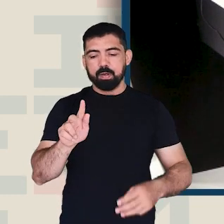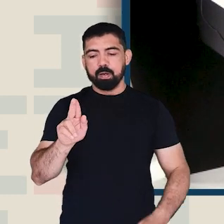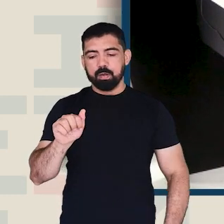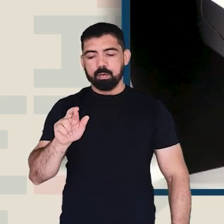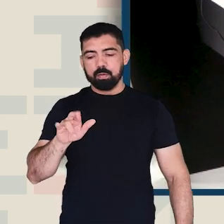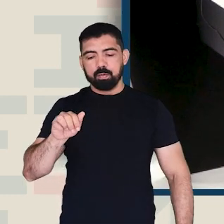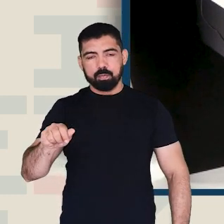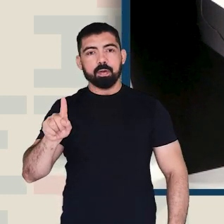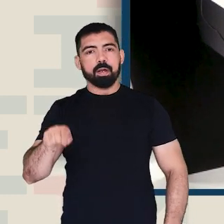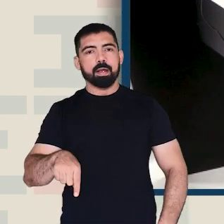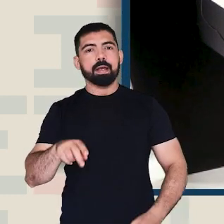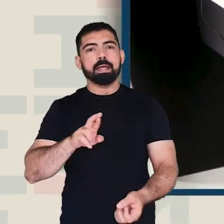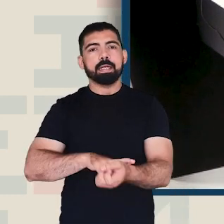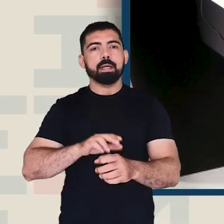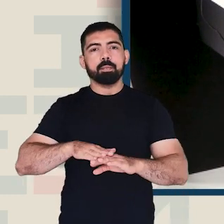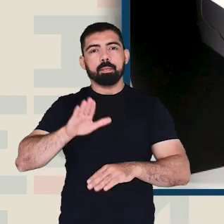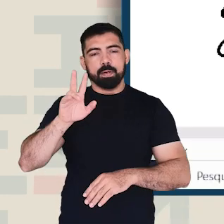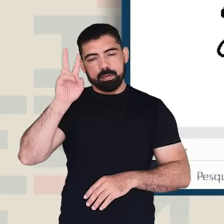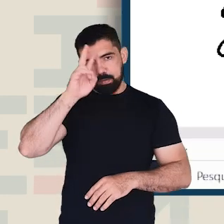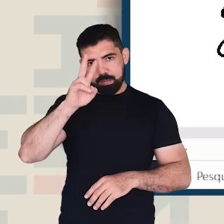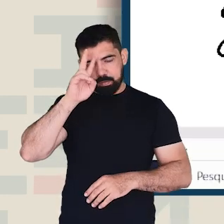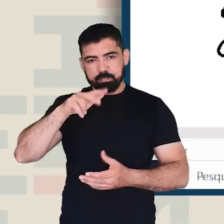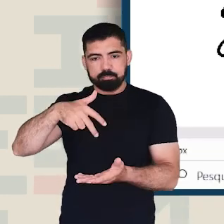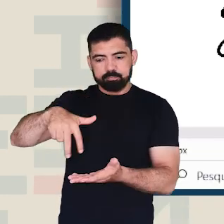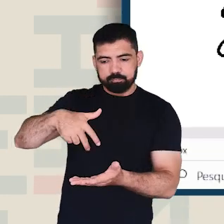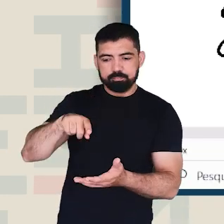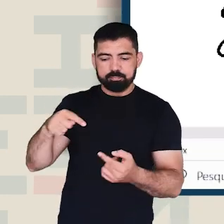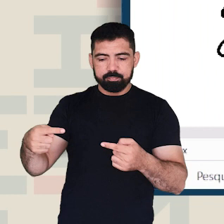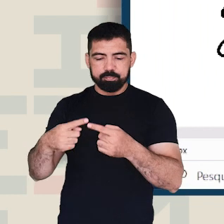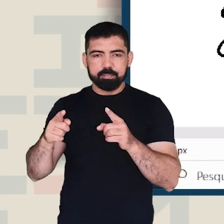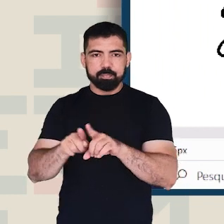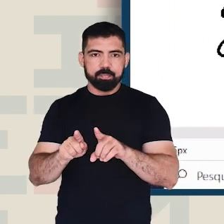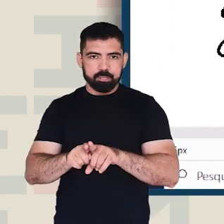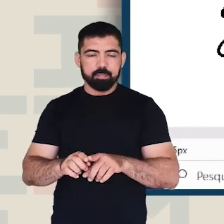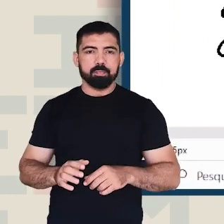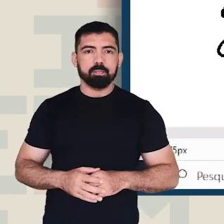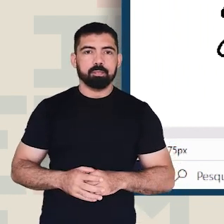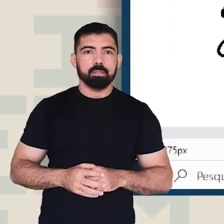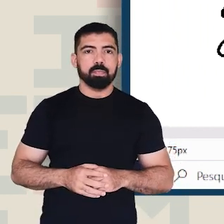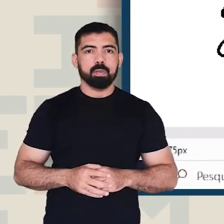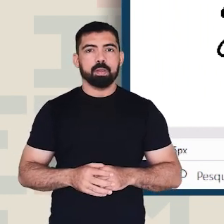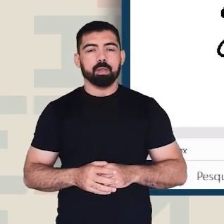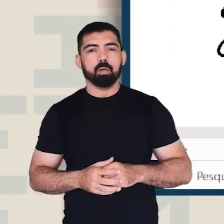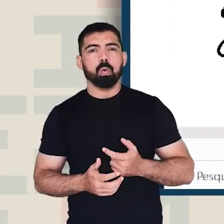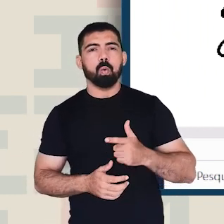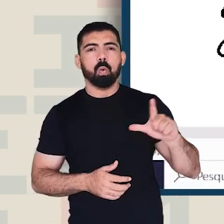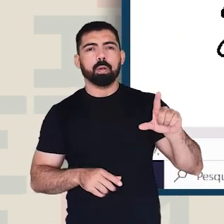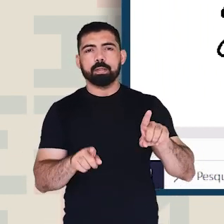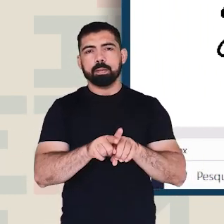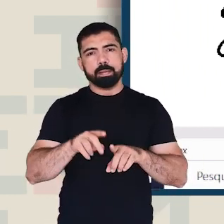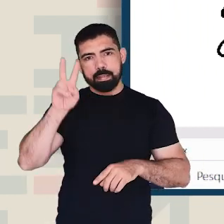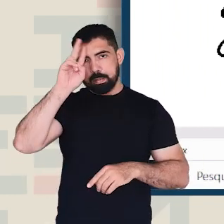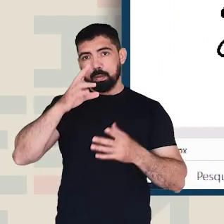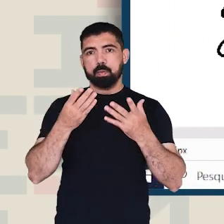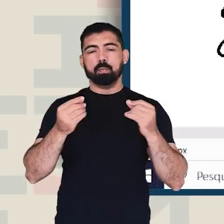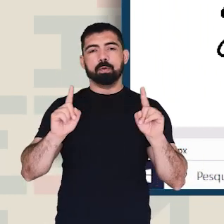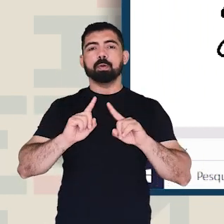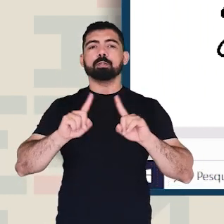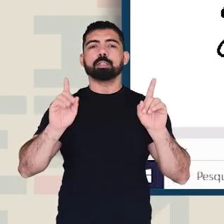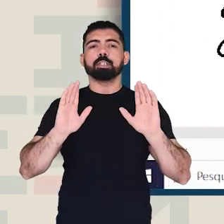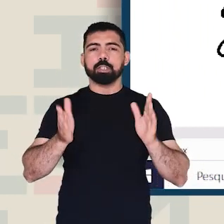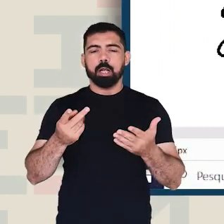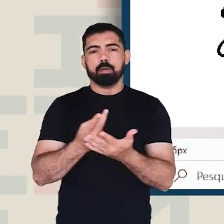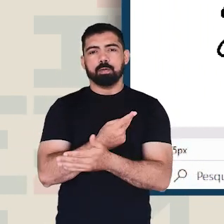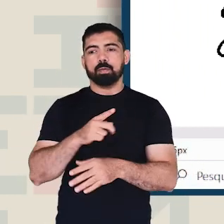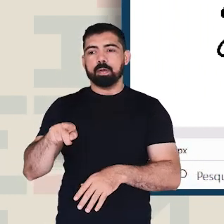Então são os ritmos mais lembrados assim sobre valsa. E um que não é tão lembrado, mas enfim, já aconteceram algumas